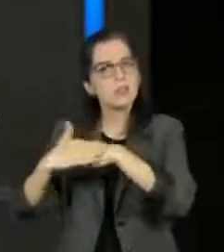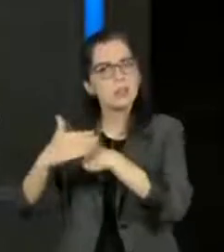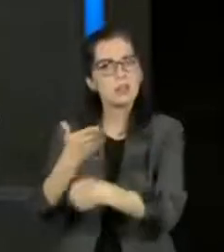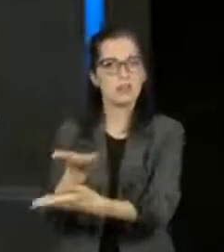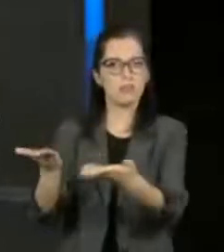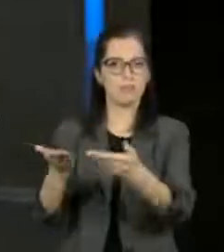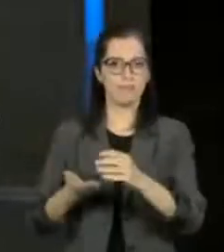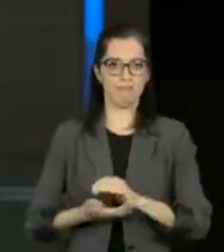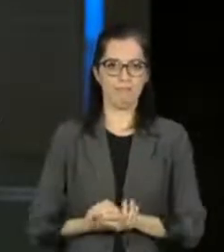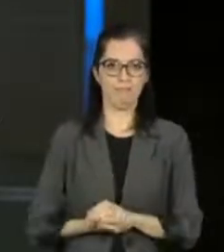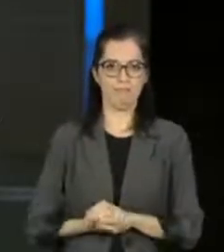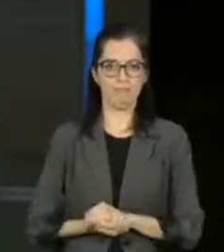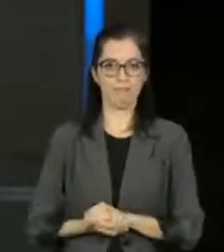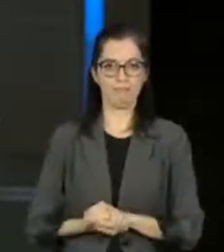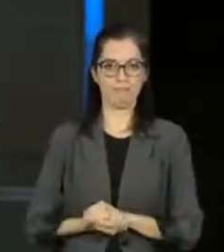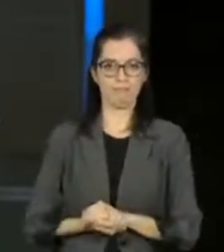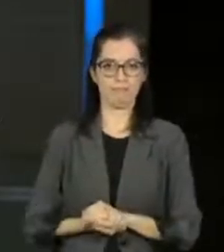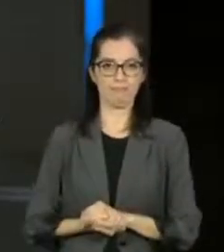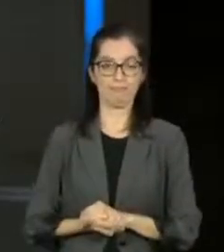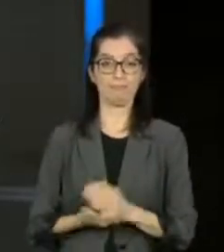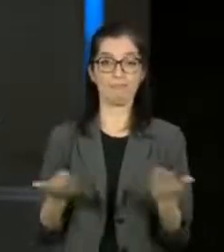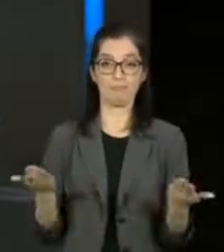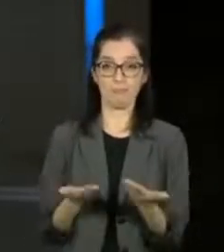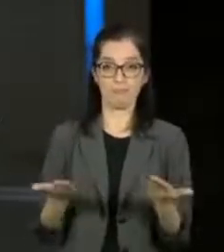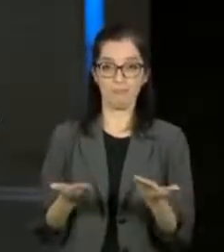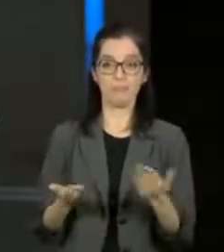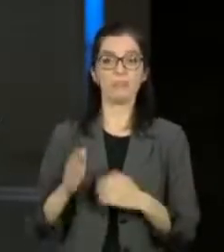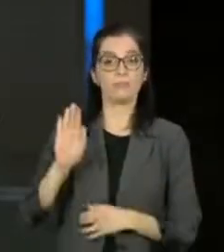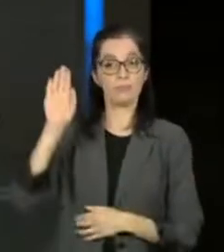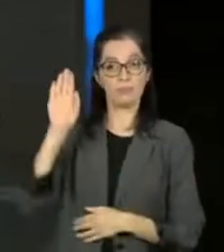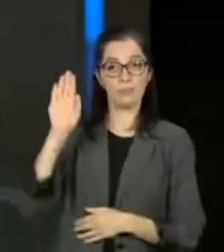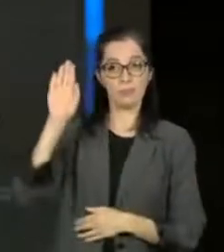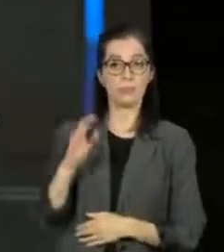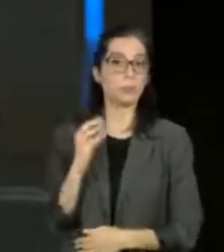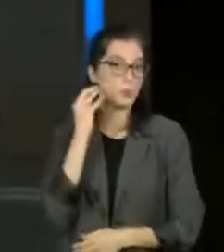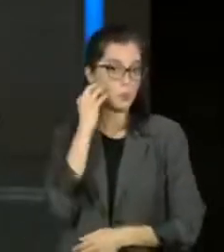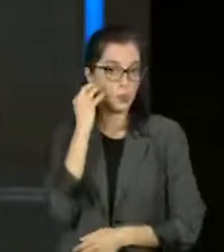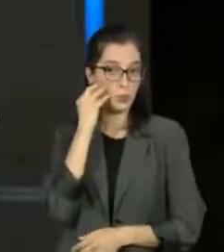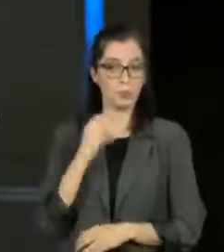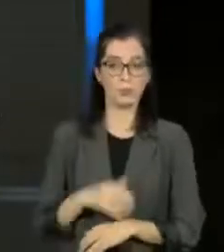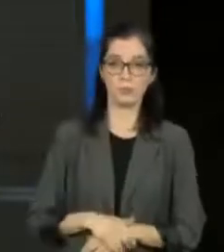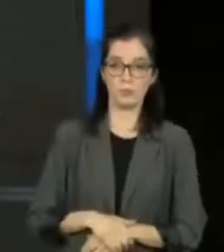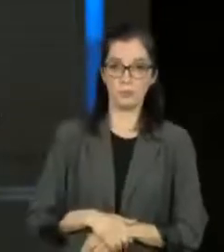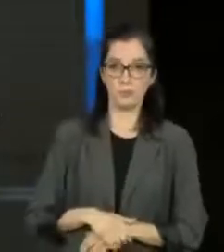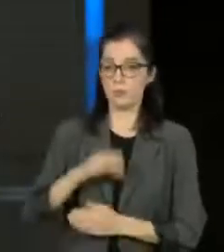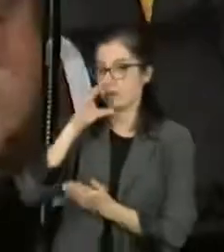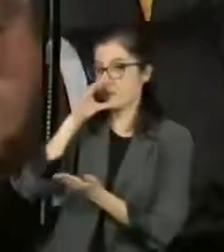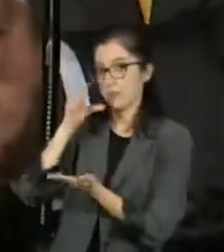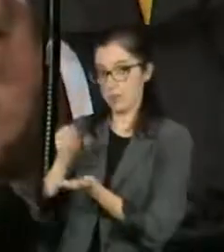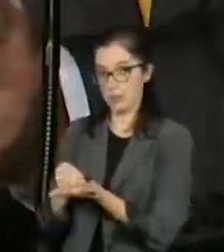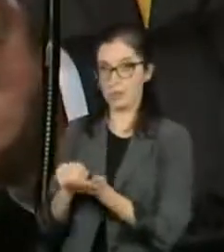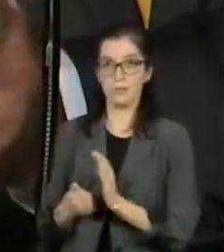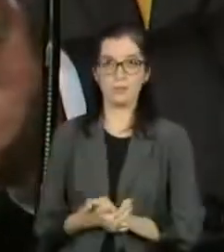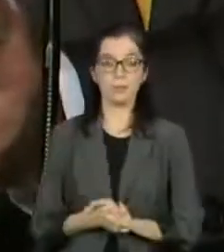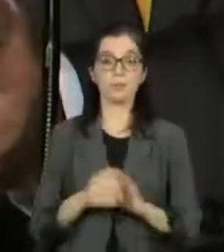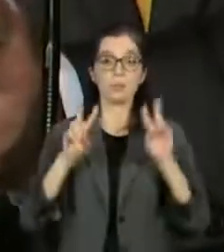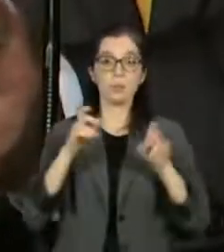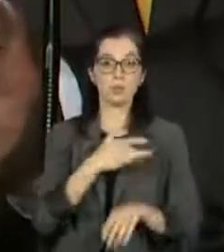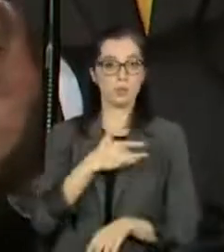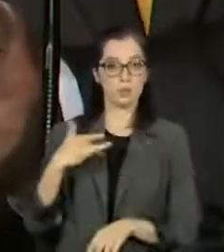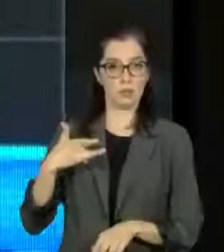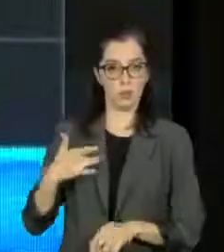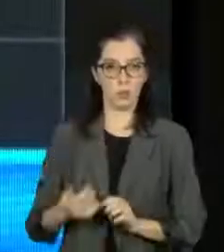e agora quem vai falar o candidato Bruno covas do PSDB que falará sobre saúde